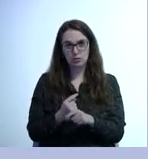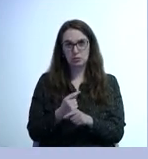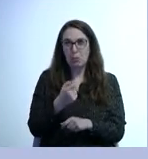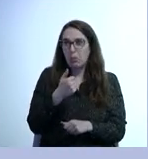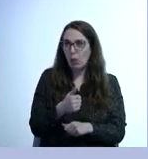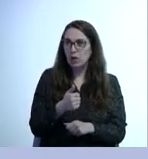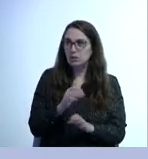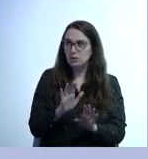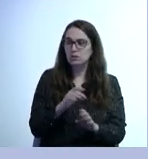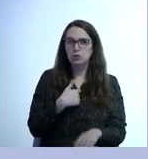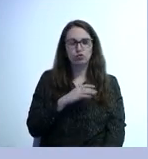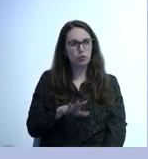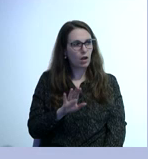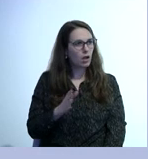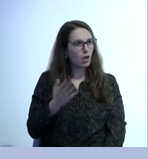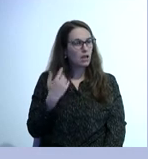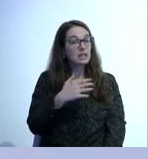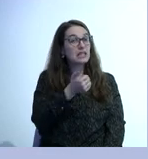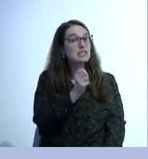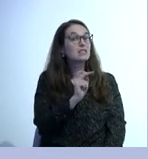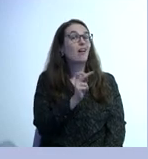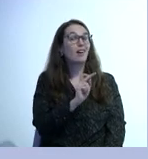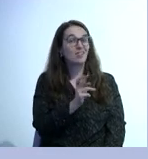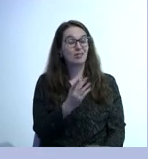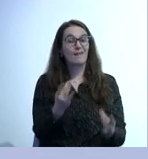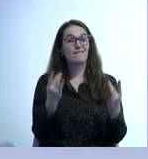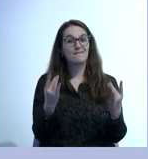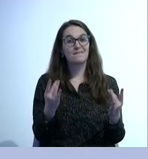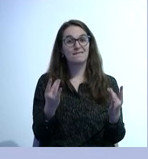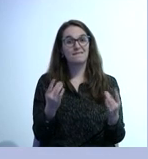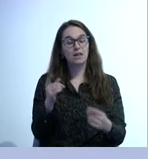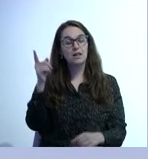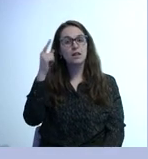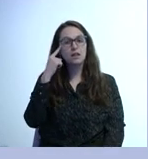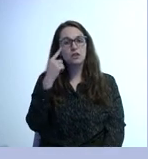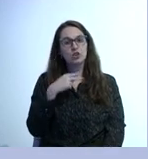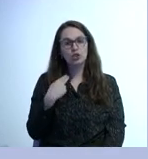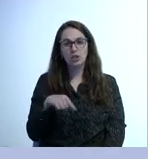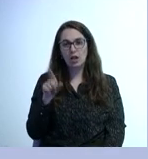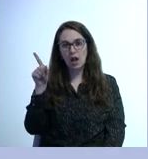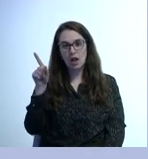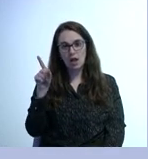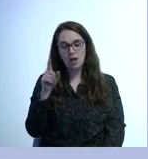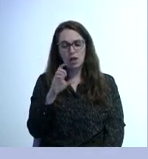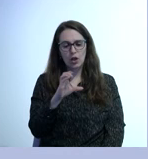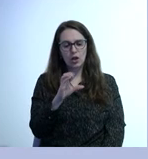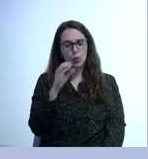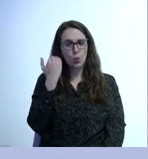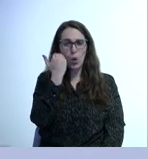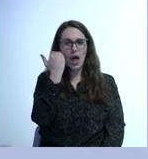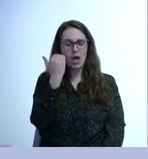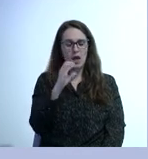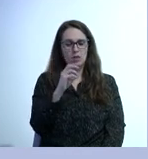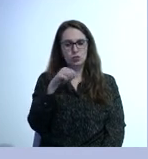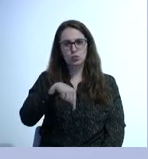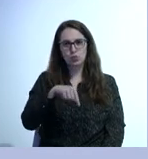e tive 15 anos de paraíso, foi na China e na Coreia do Sul, onde aí,